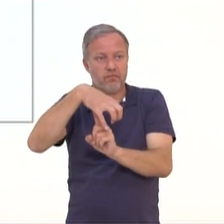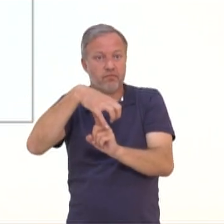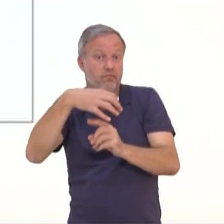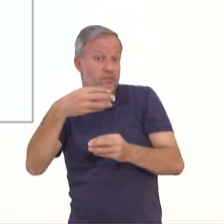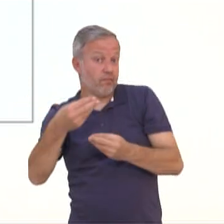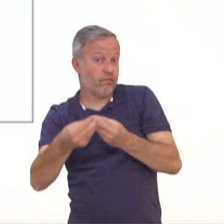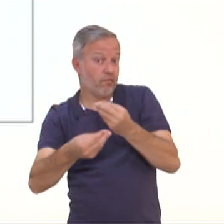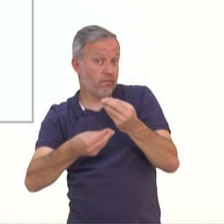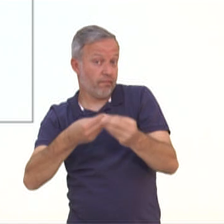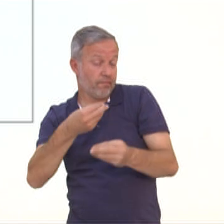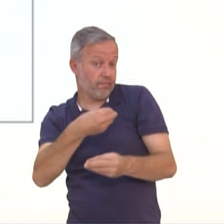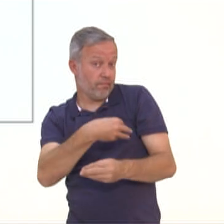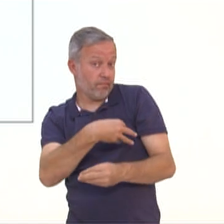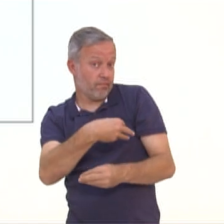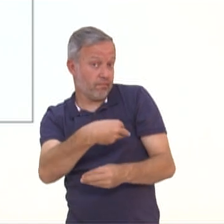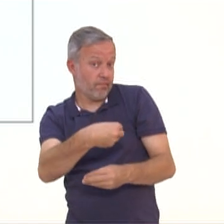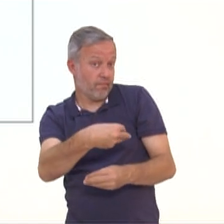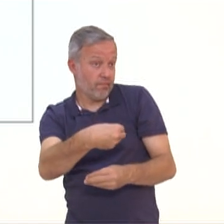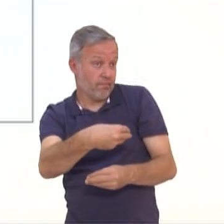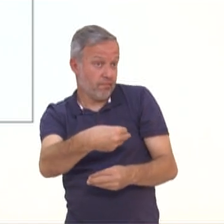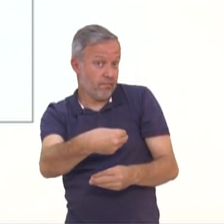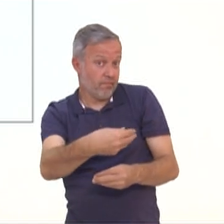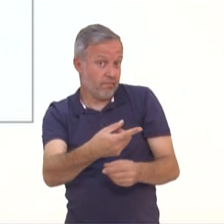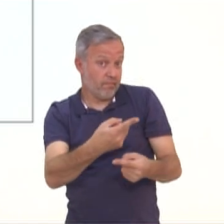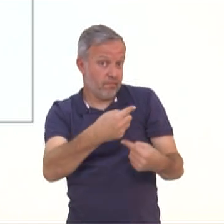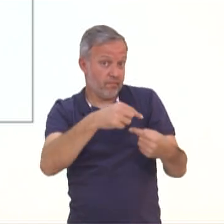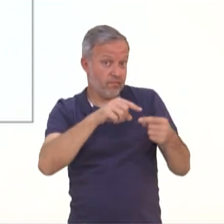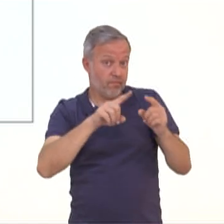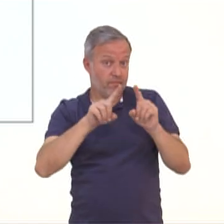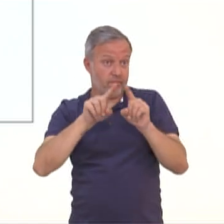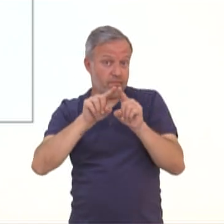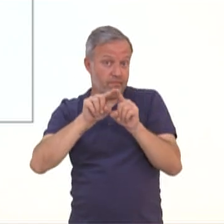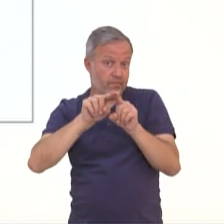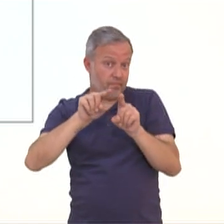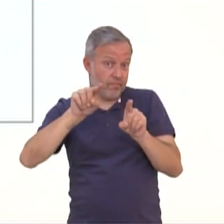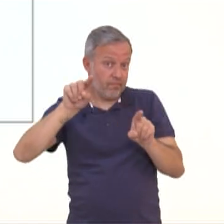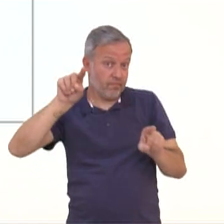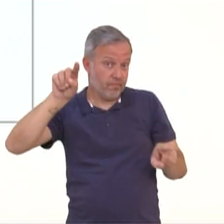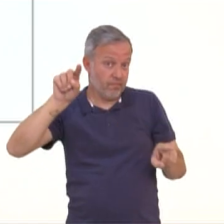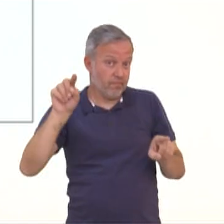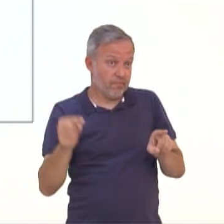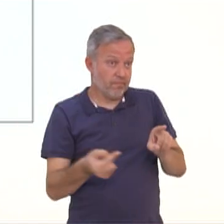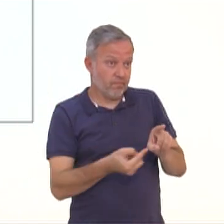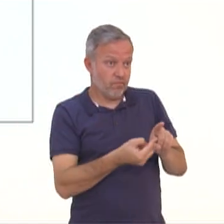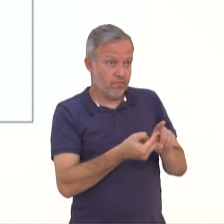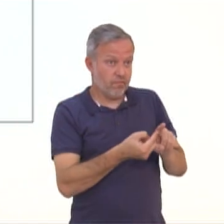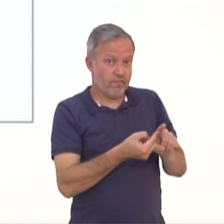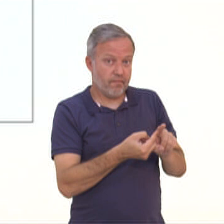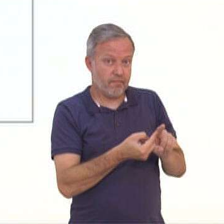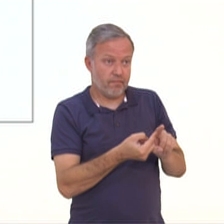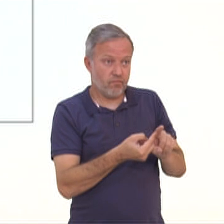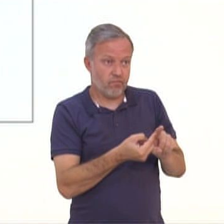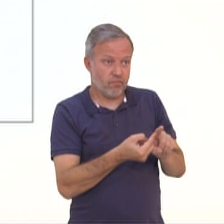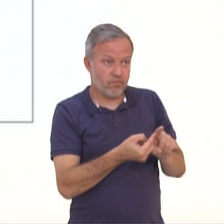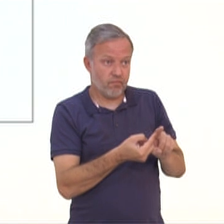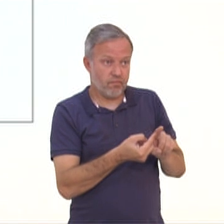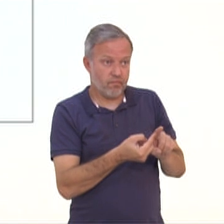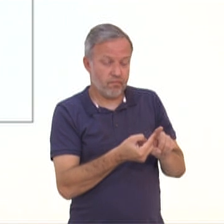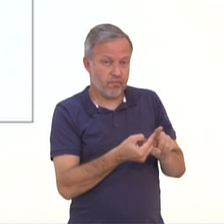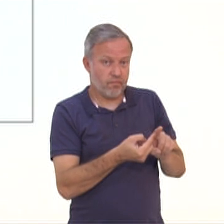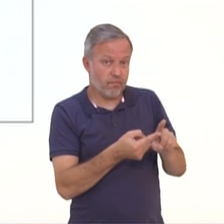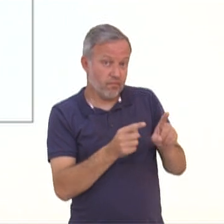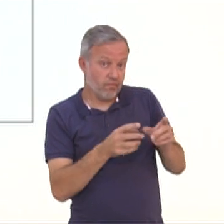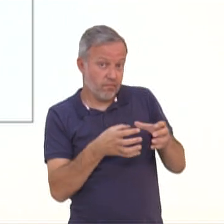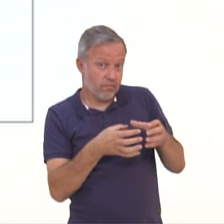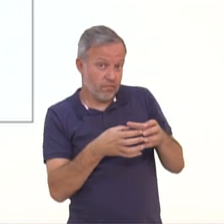hereditária dos fungos? Um ancestral dos fungos, que a gente conhece pouco a respeito, em algum dado momento, um